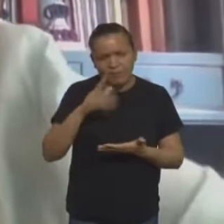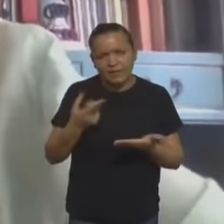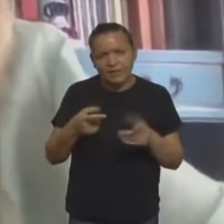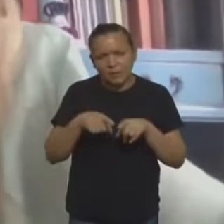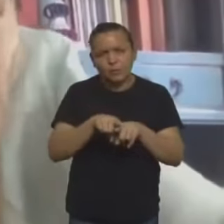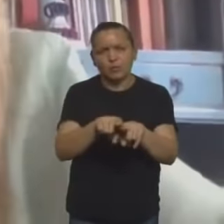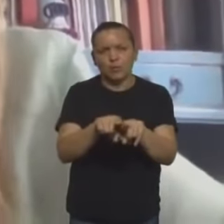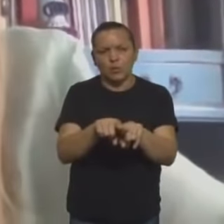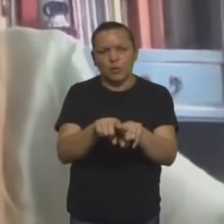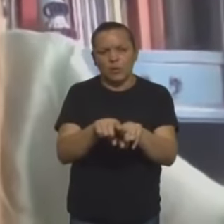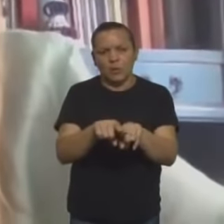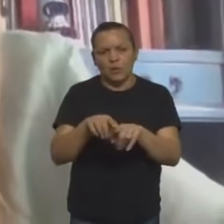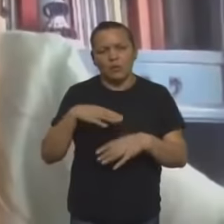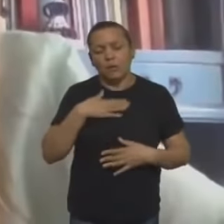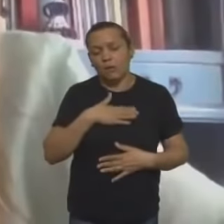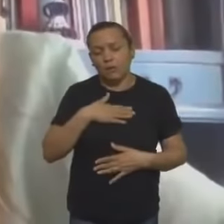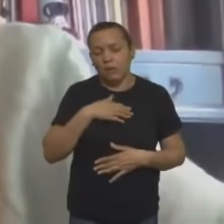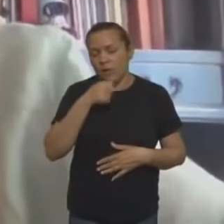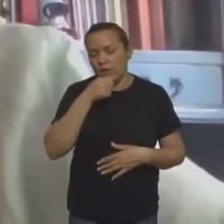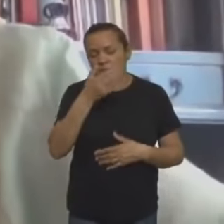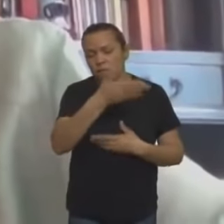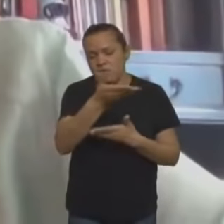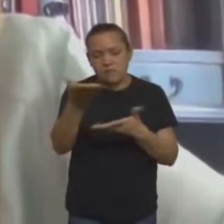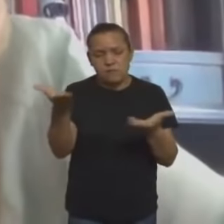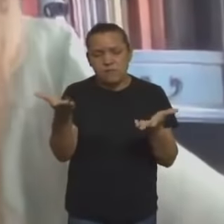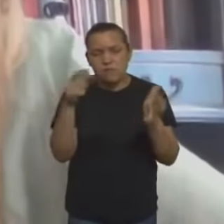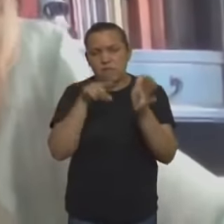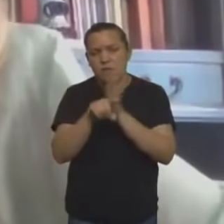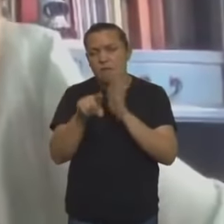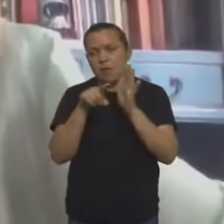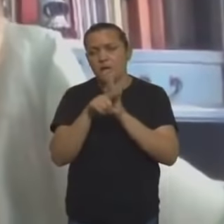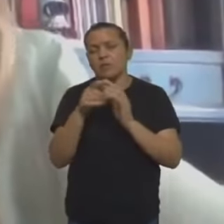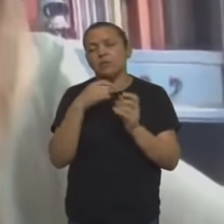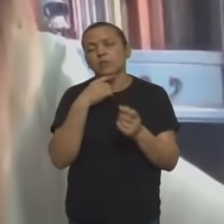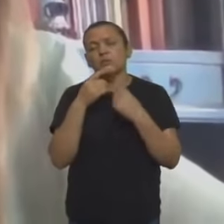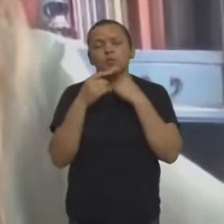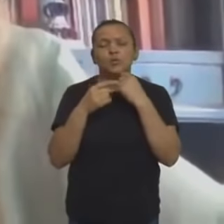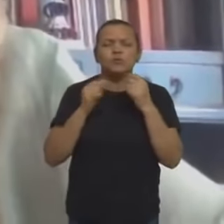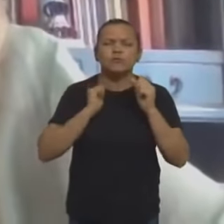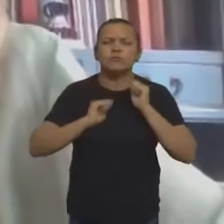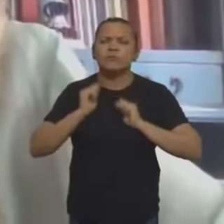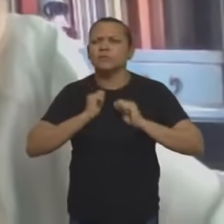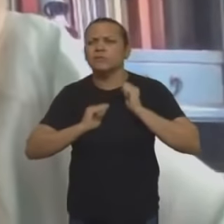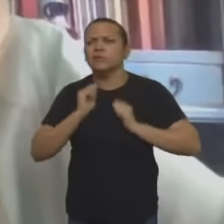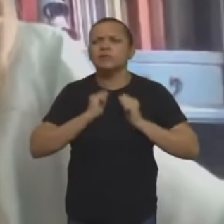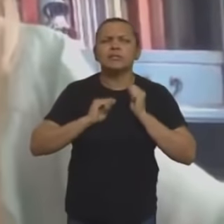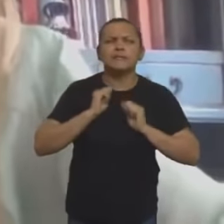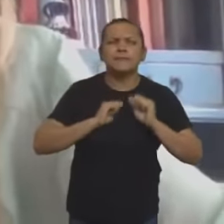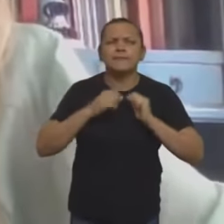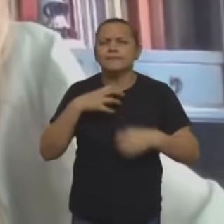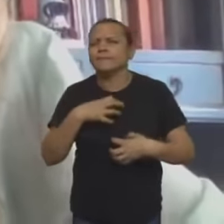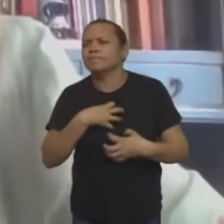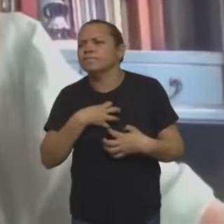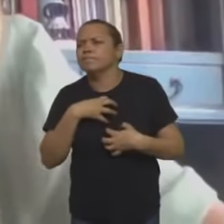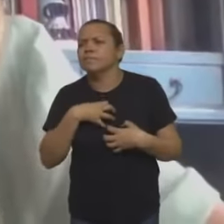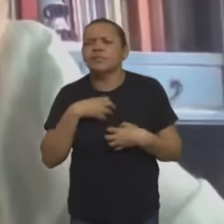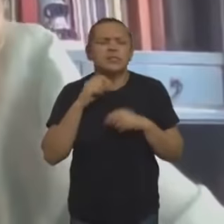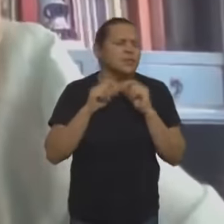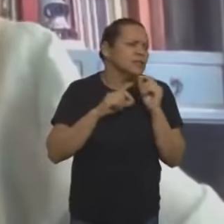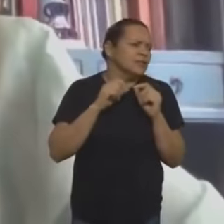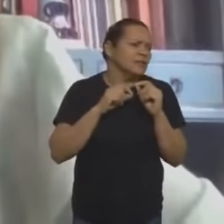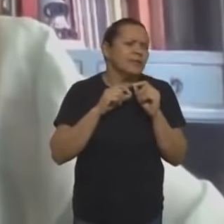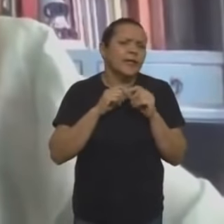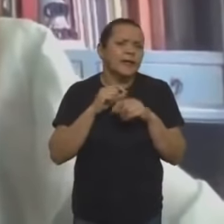gostaria muito de ouvir vocês, de perguntar quais são as dúvidas, as expectativas, o que vocês sentem ao pensar que